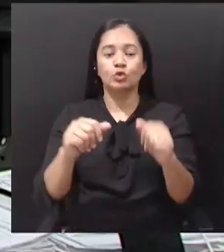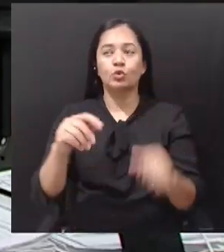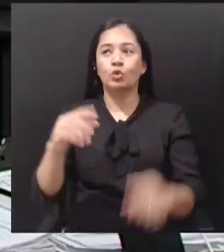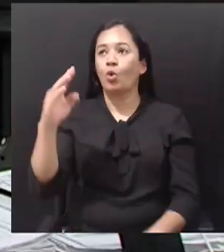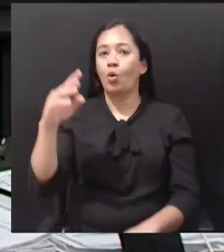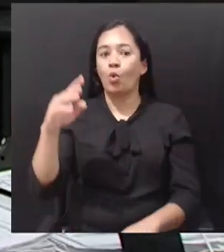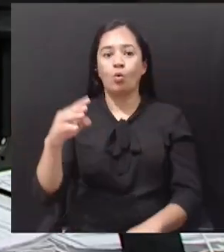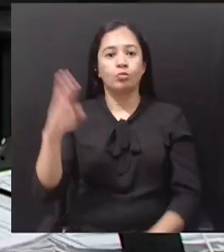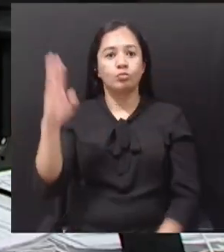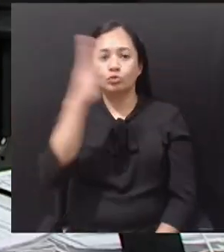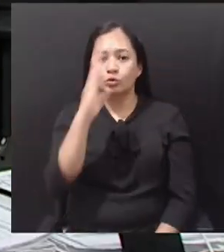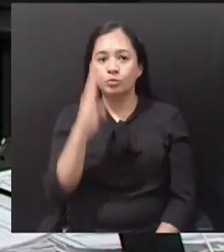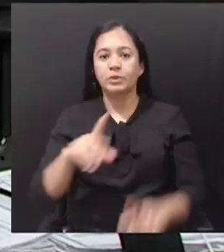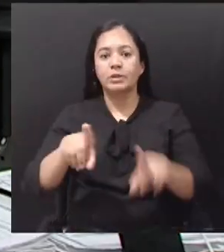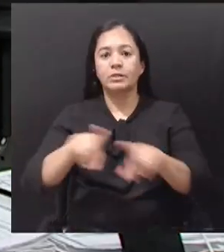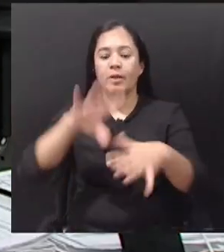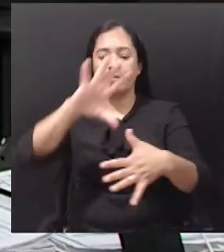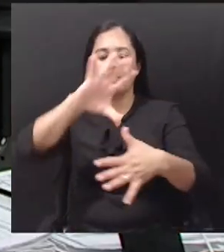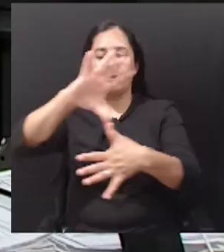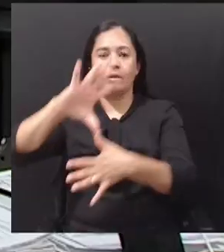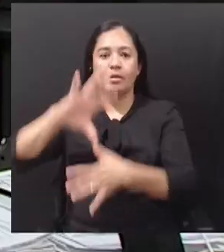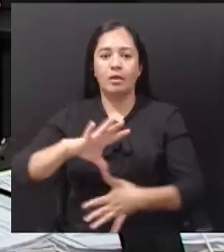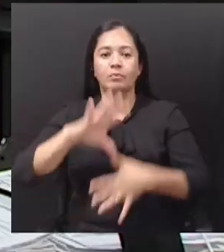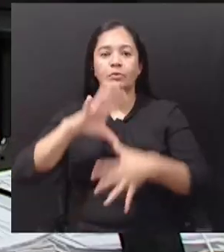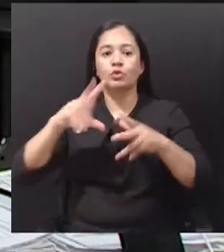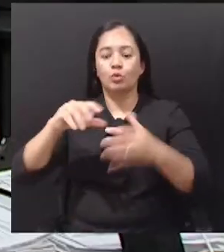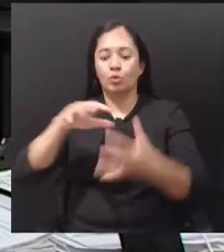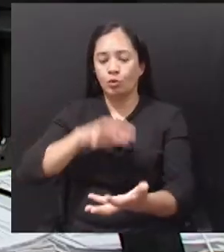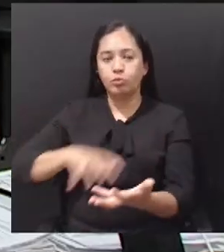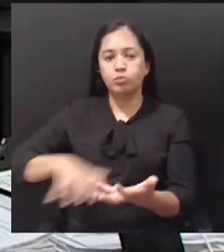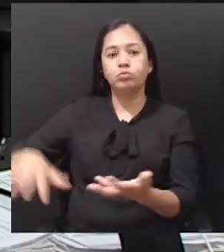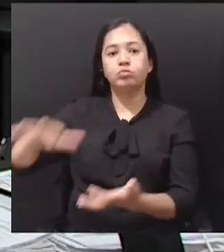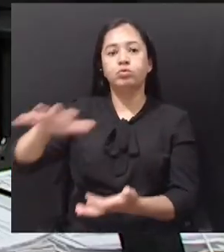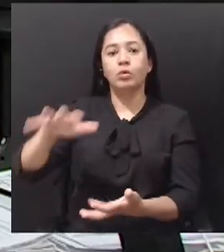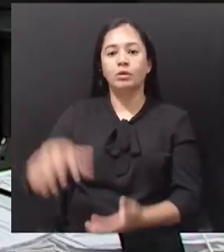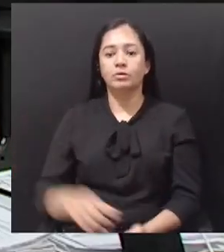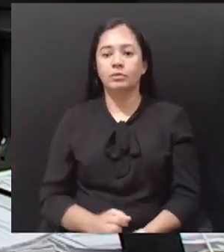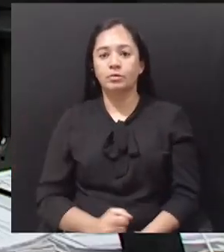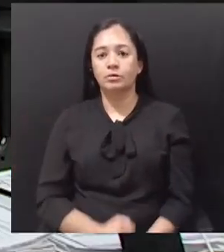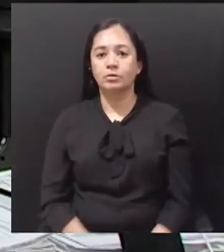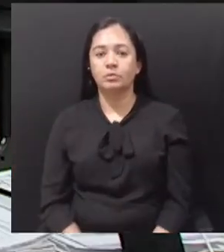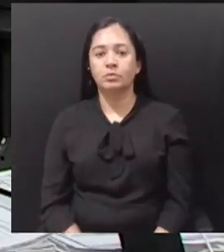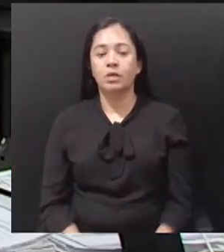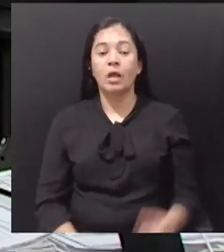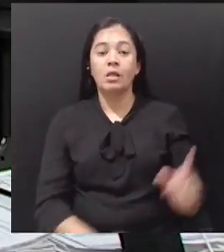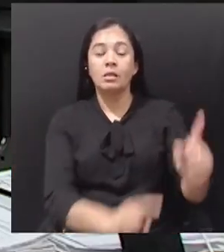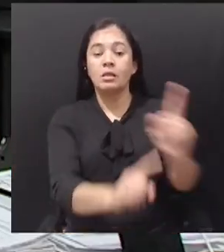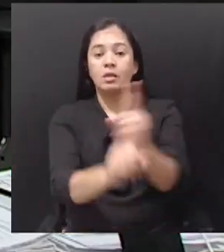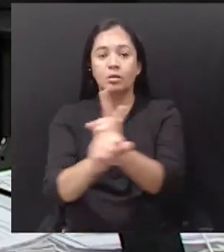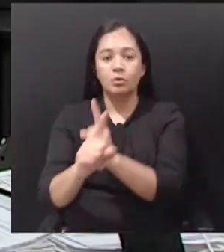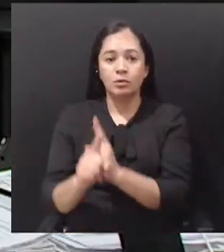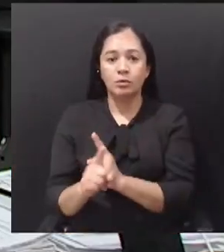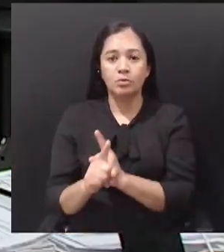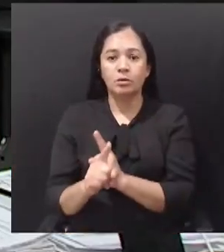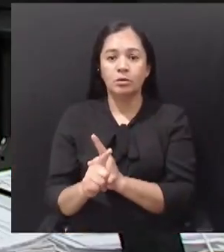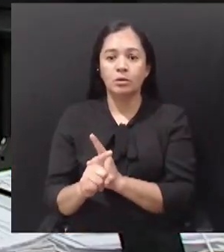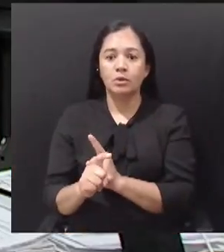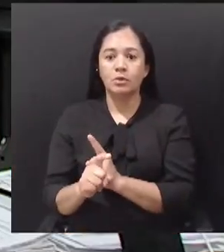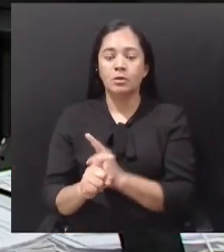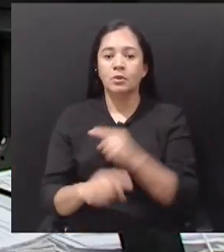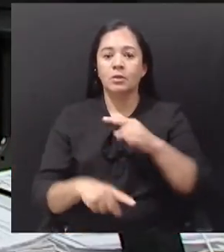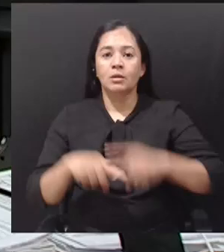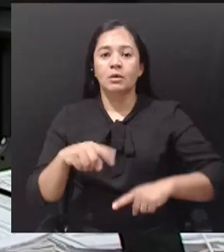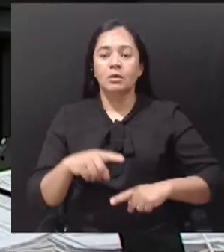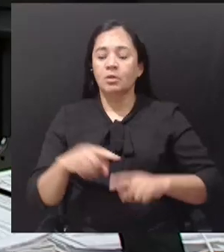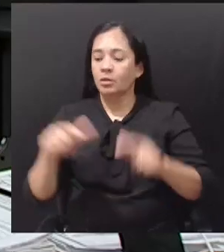toda a América Latina, de todo o mundo, e que atendesse, então, um equipamento de grande porte